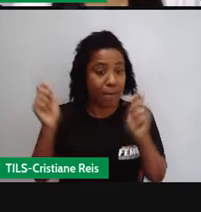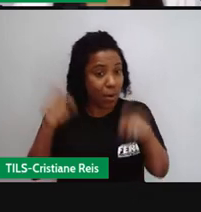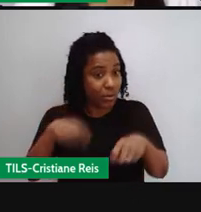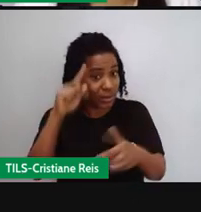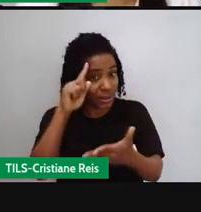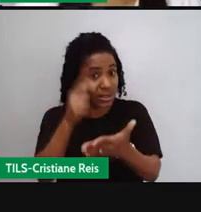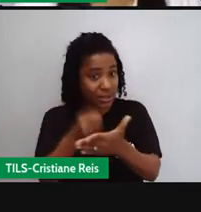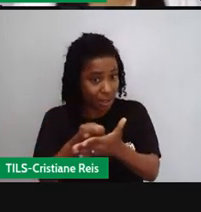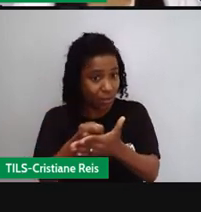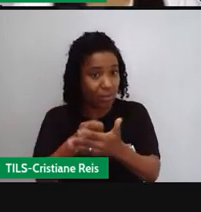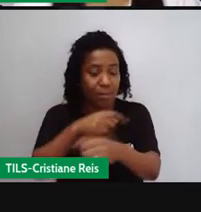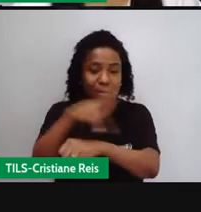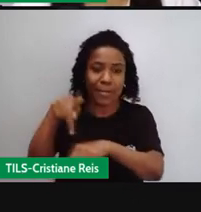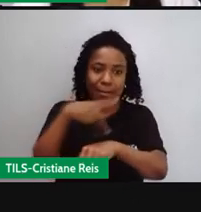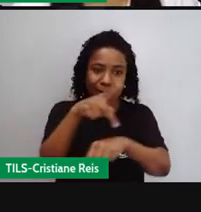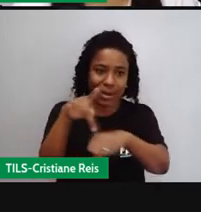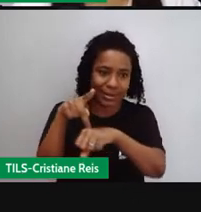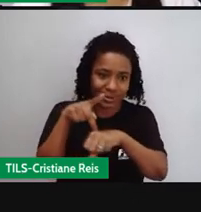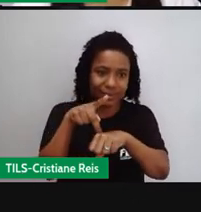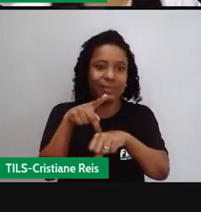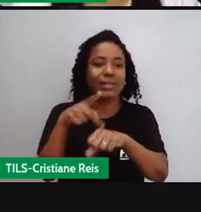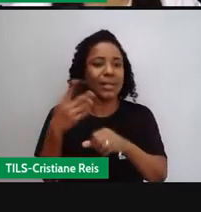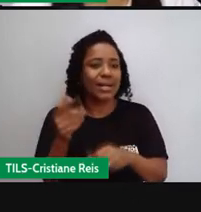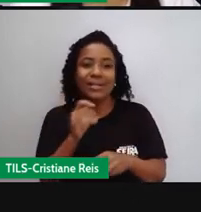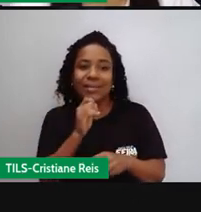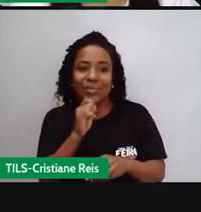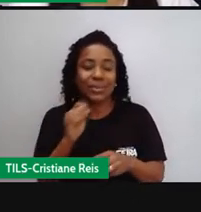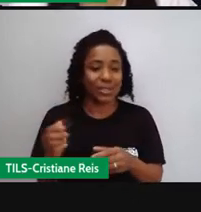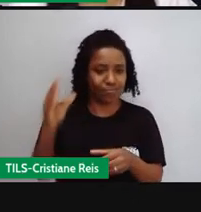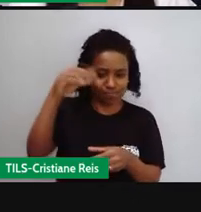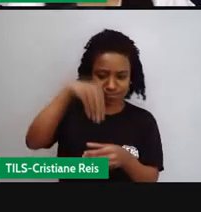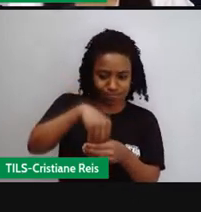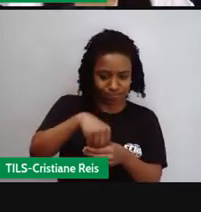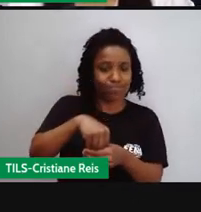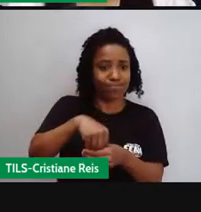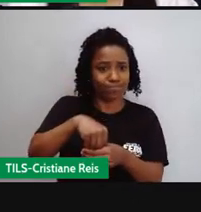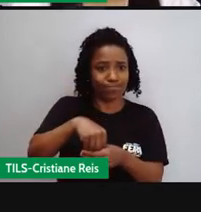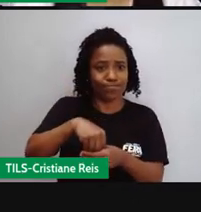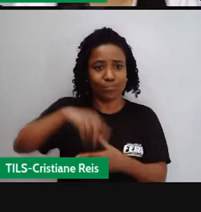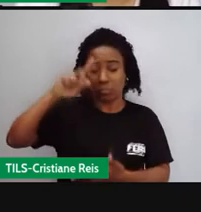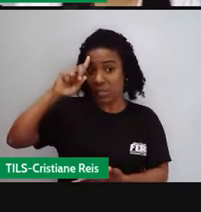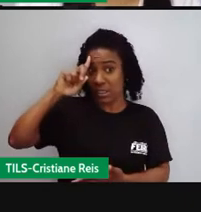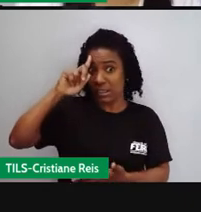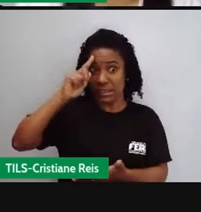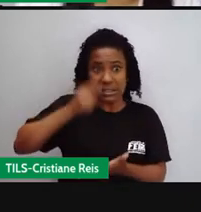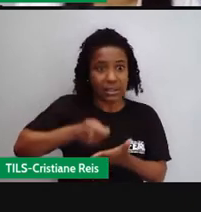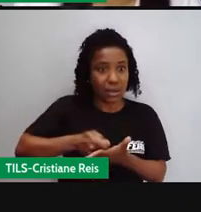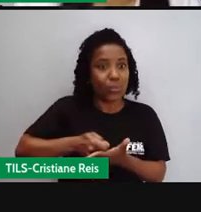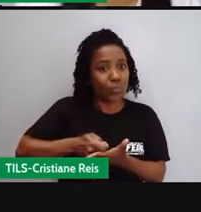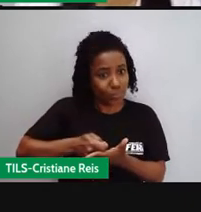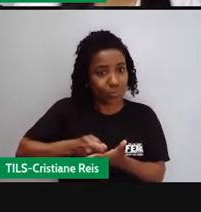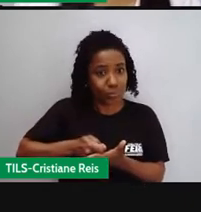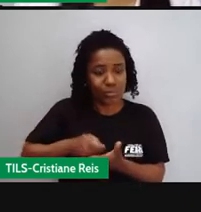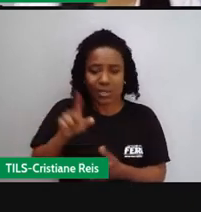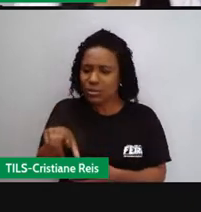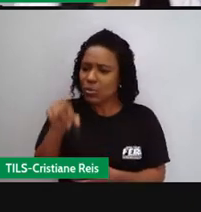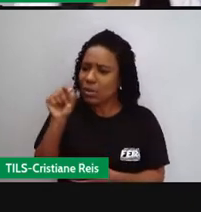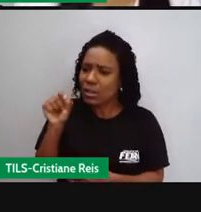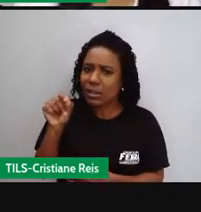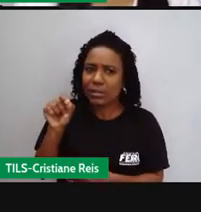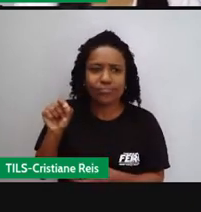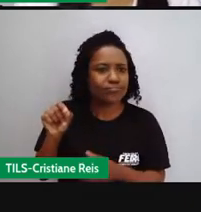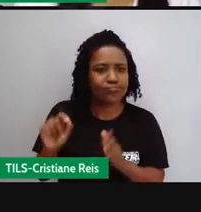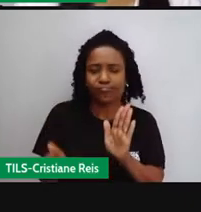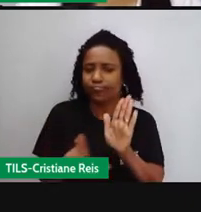aí de referendos, de plebiscitos, quando de repente o governante precisa tomar uma decisão, ele pode